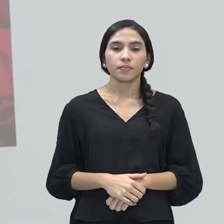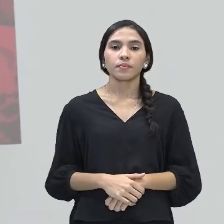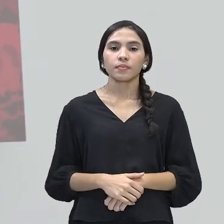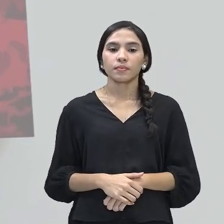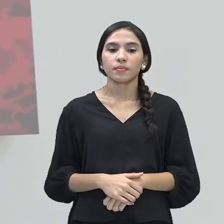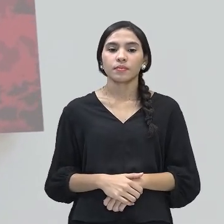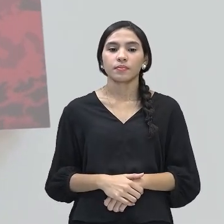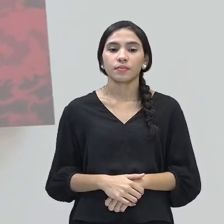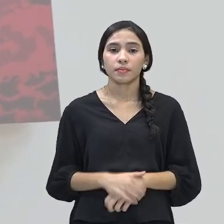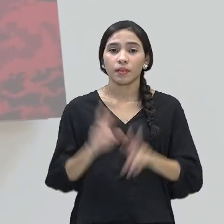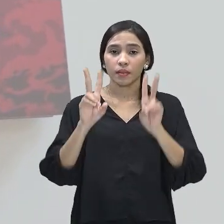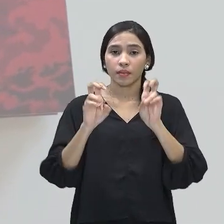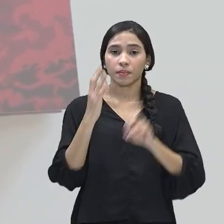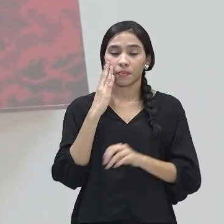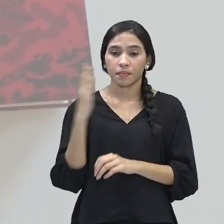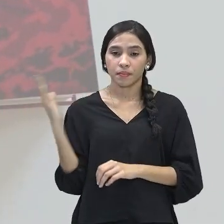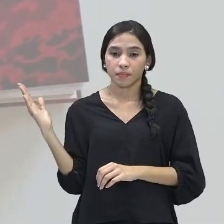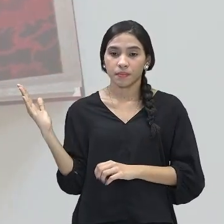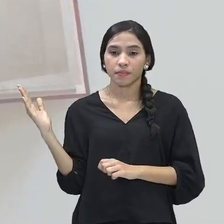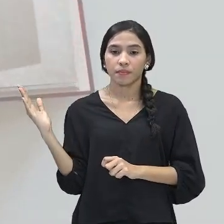Perto do Coração Selvagem.